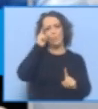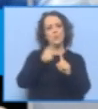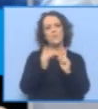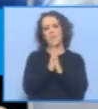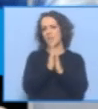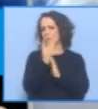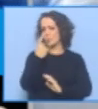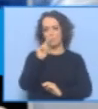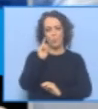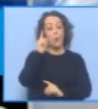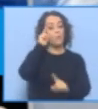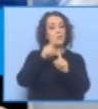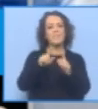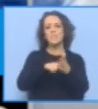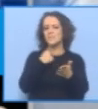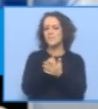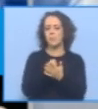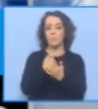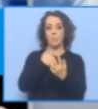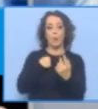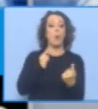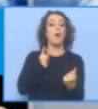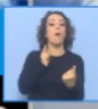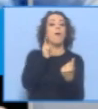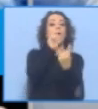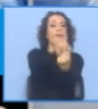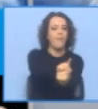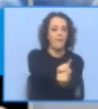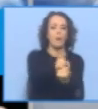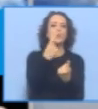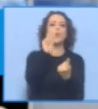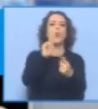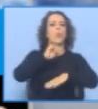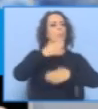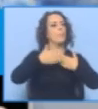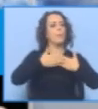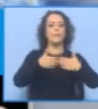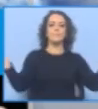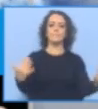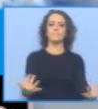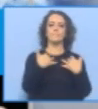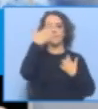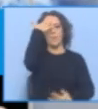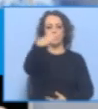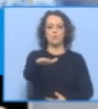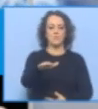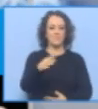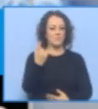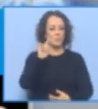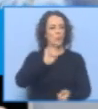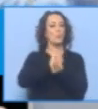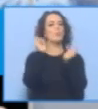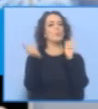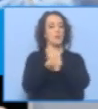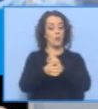sempre foi de ir ao encontro do outro e não abrir as portas a ver se alguém entra. Portanto, ali na Abóboda, esse